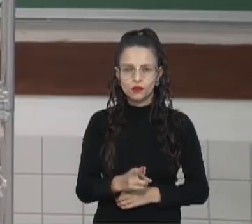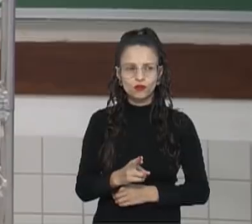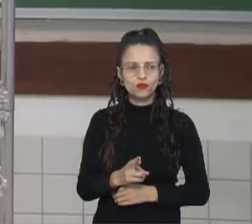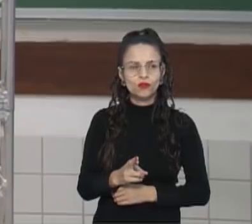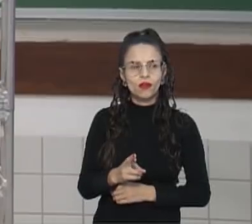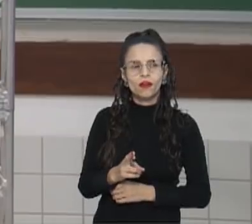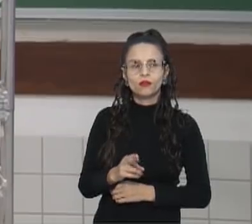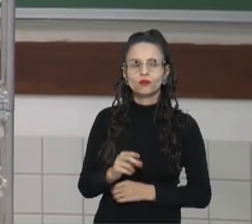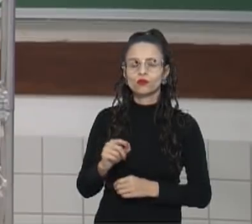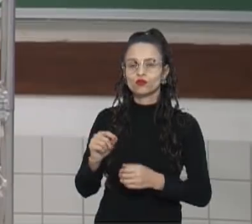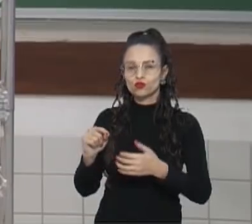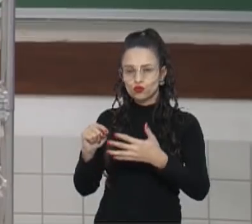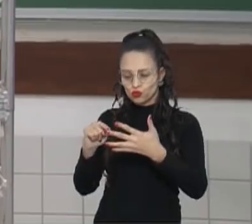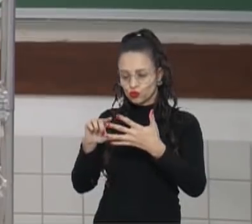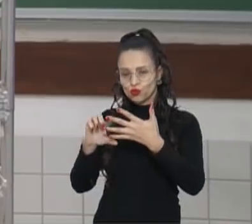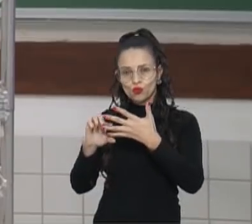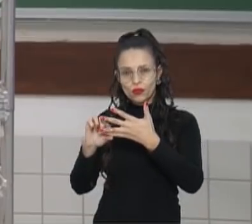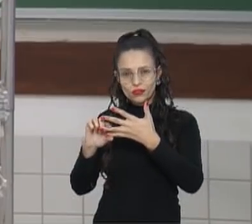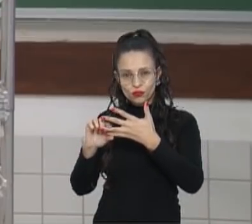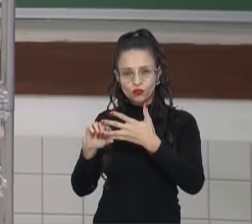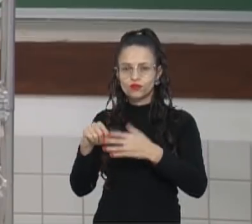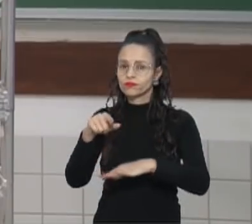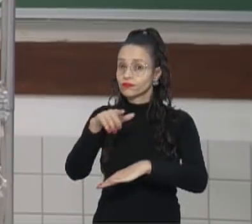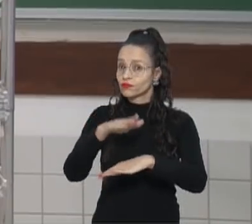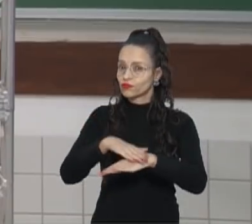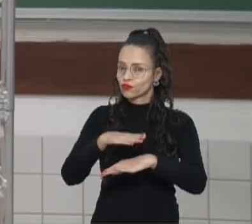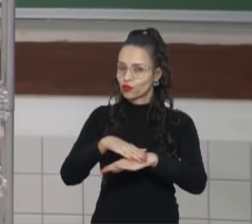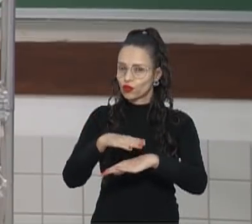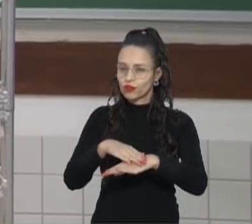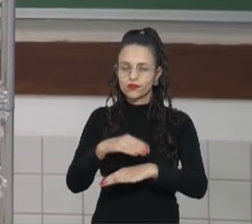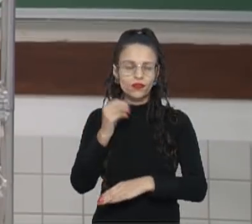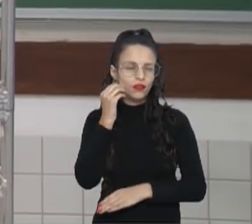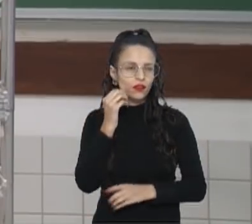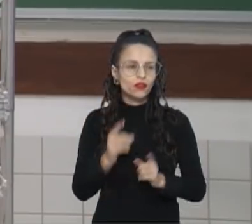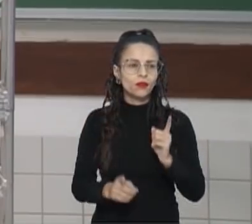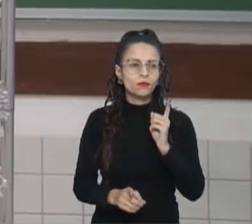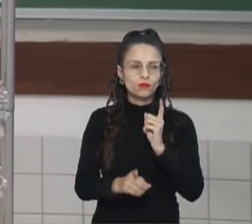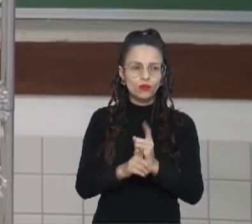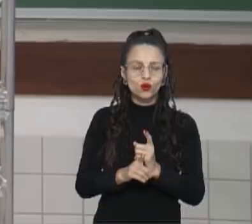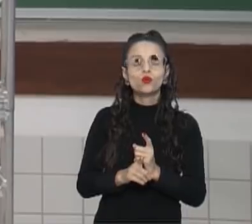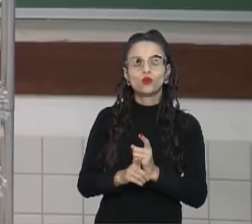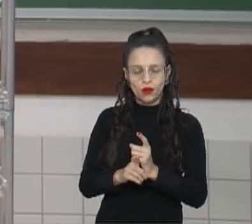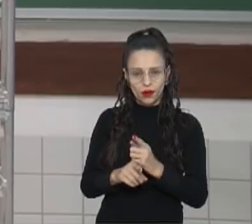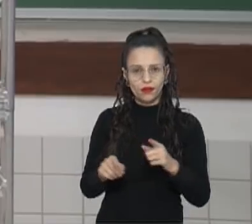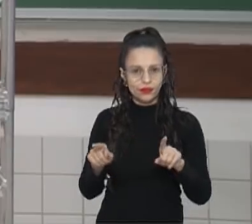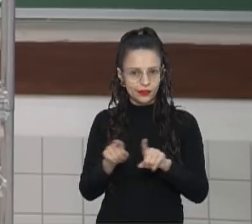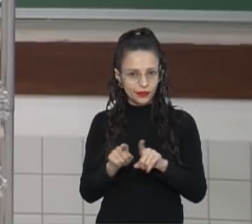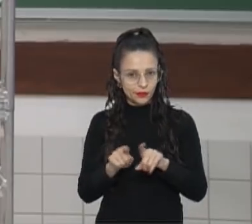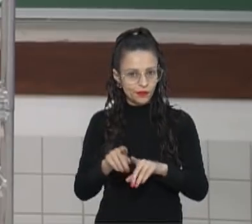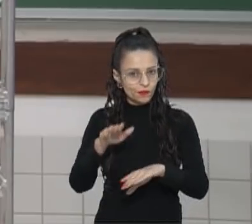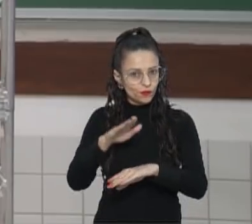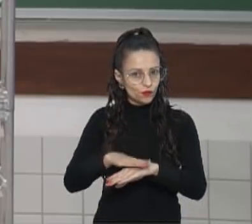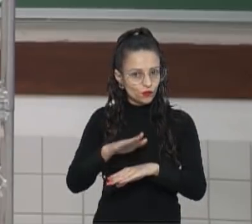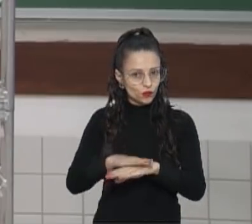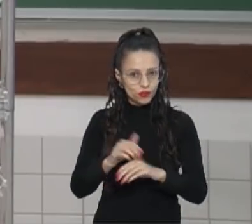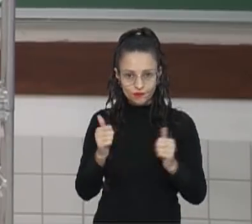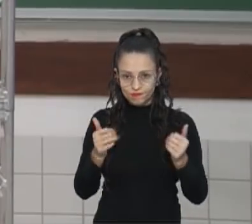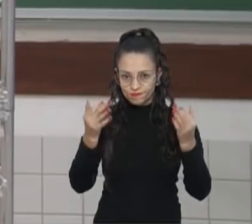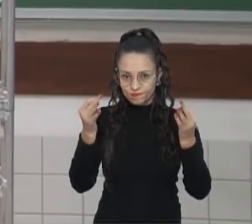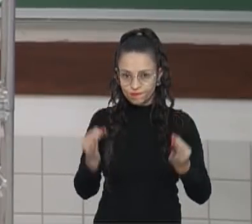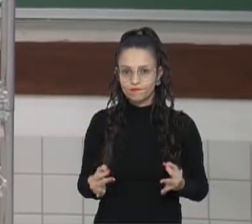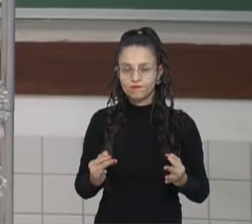para os demais. Isso vai ficar como tarefa para vocês descobrirem quanto que um pH-metro indicaria, quanto que a fenolftalina indicaria.